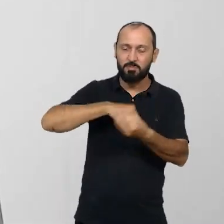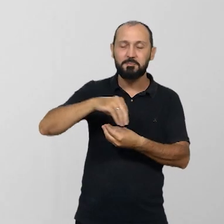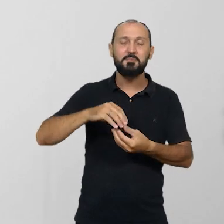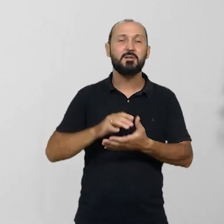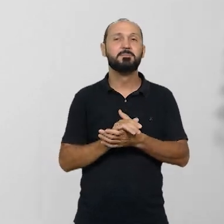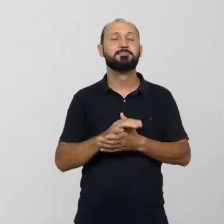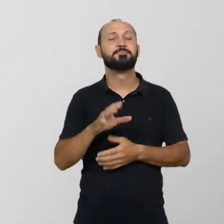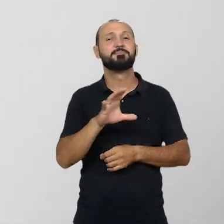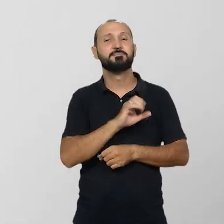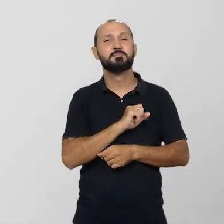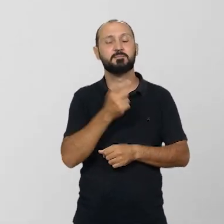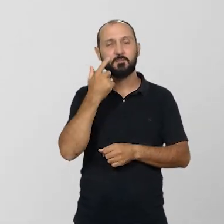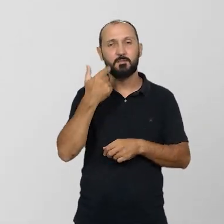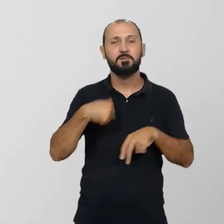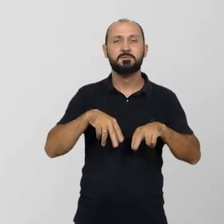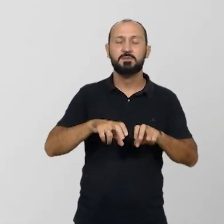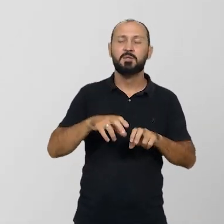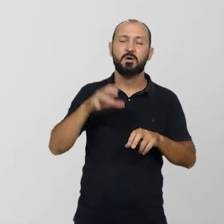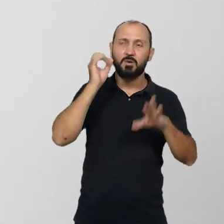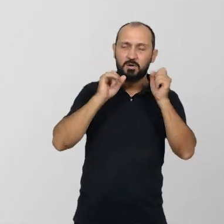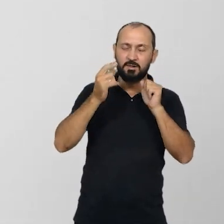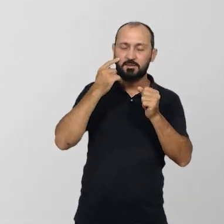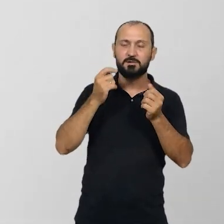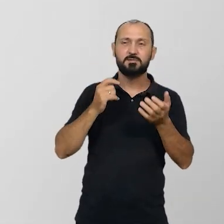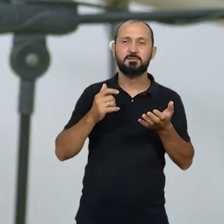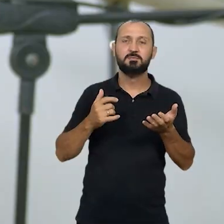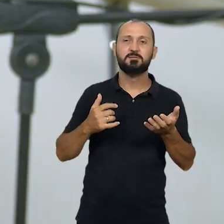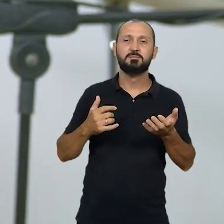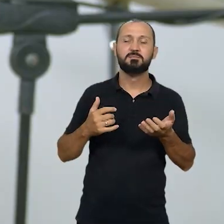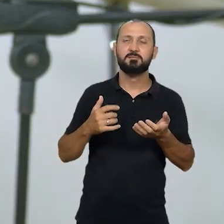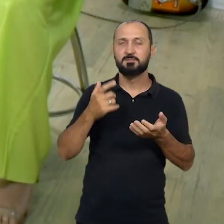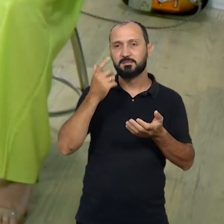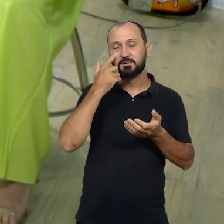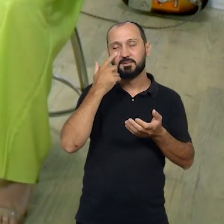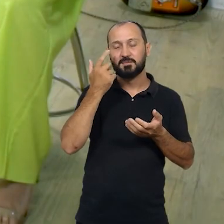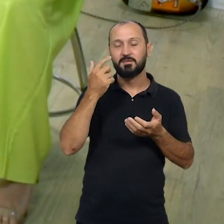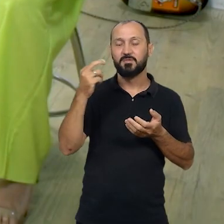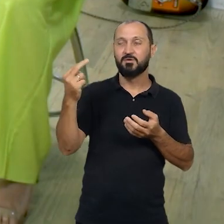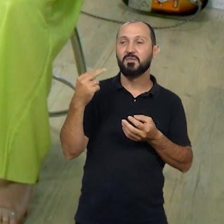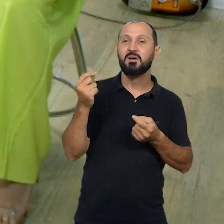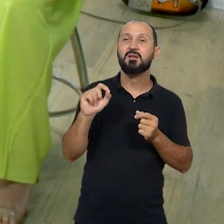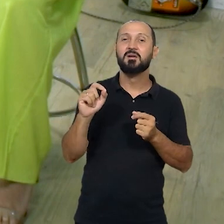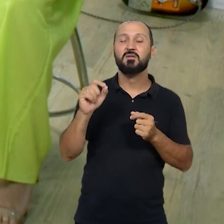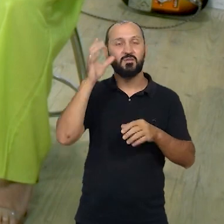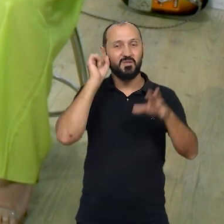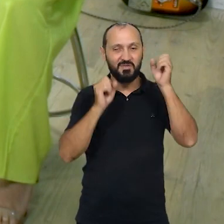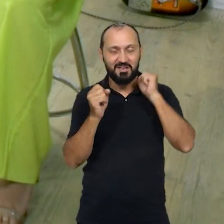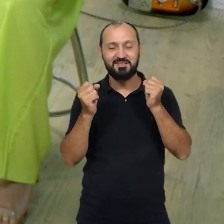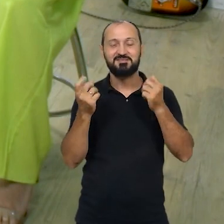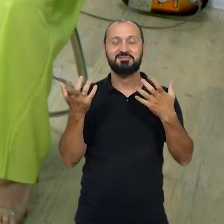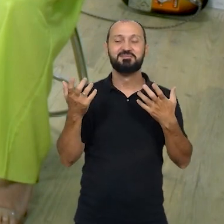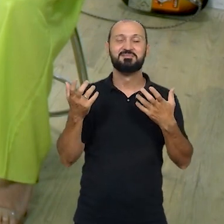Real, é isso rapaz. Aí. Mandou a Vera aí no samba. É isso aí, essa é real. Literalmente, a